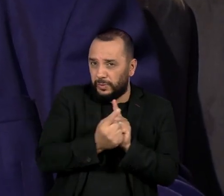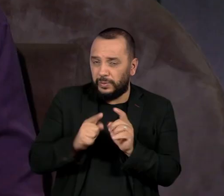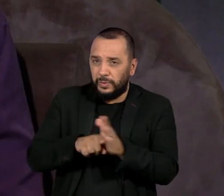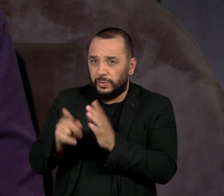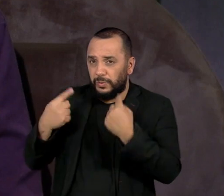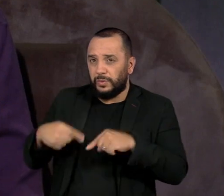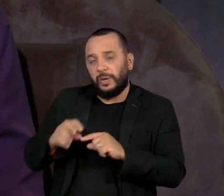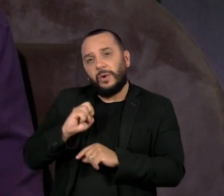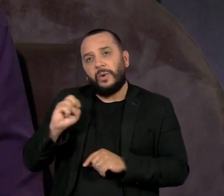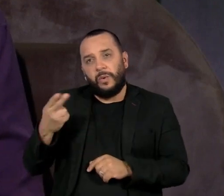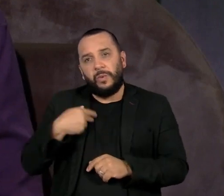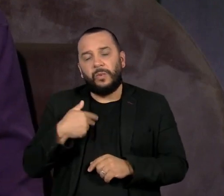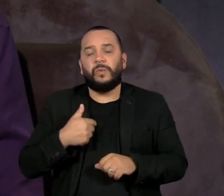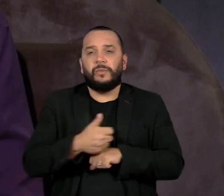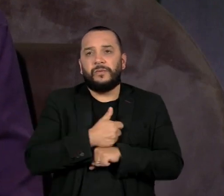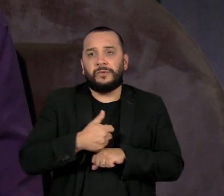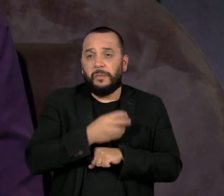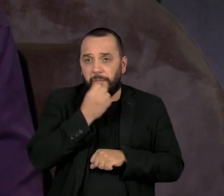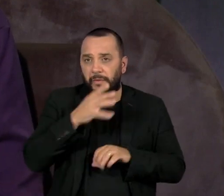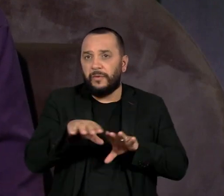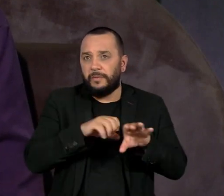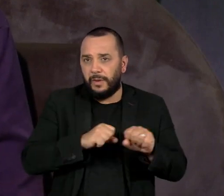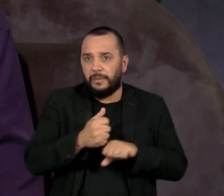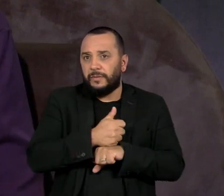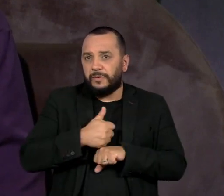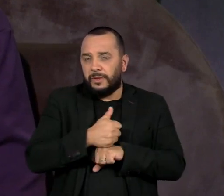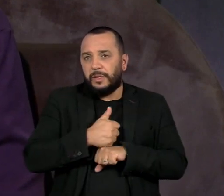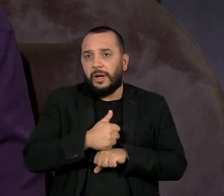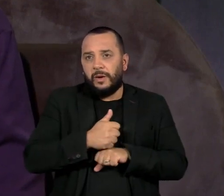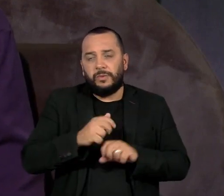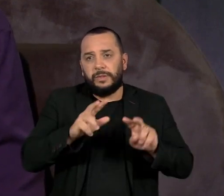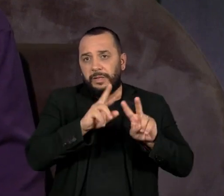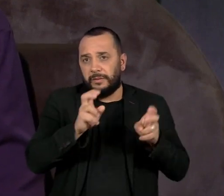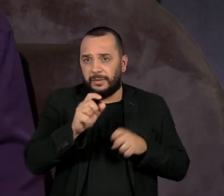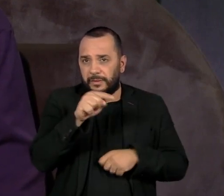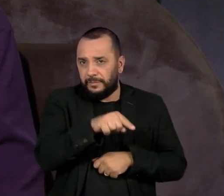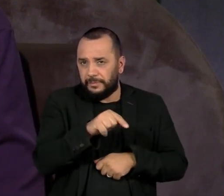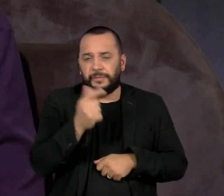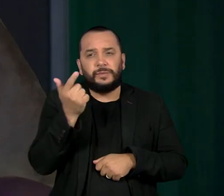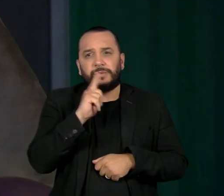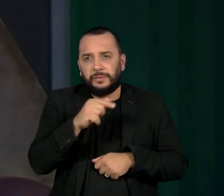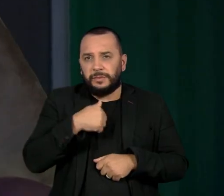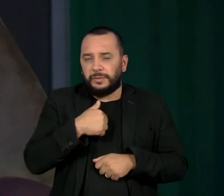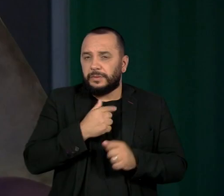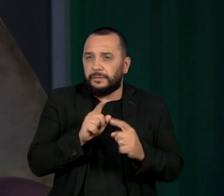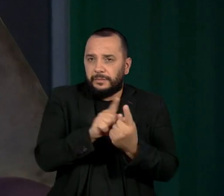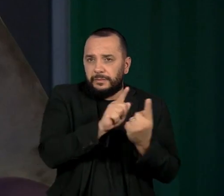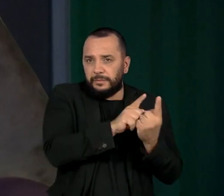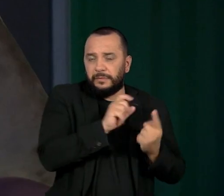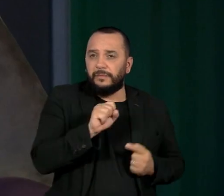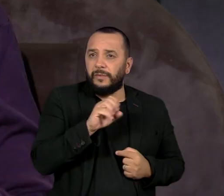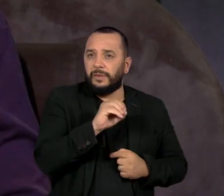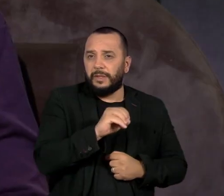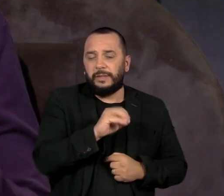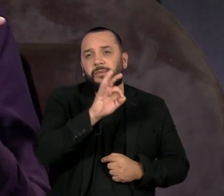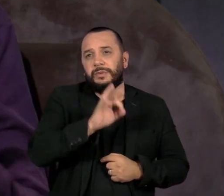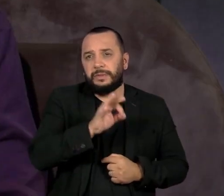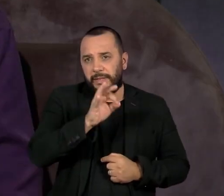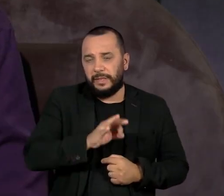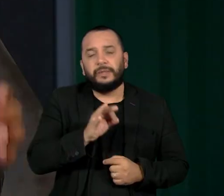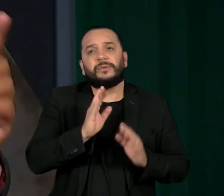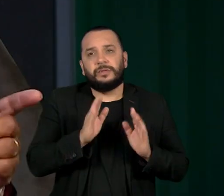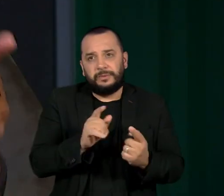bem formado, bem qualificado, especialista naquela situação, que consiga dar conta de 80% da demanda daquela cidade,